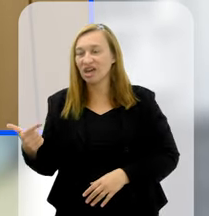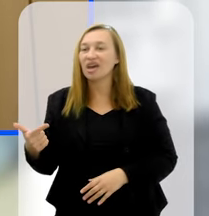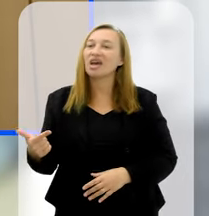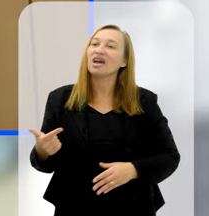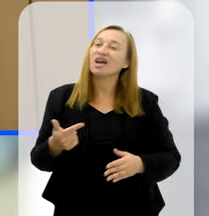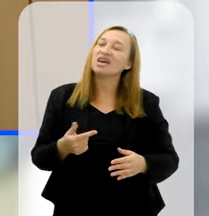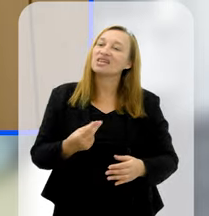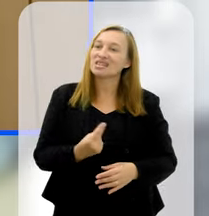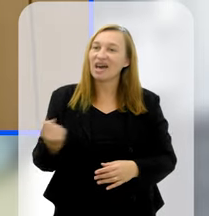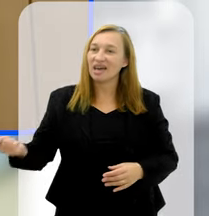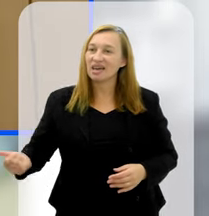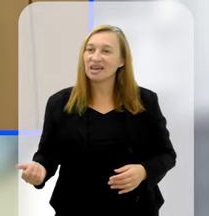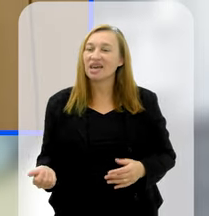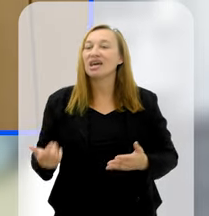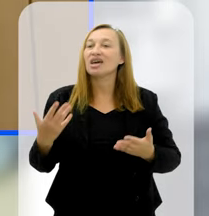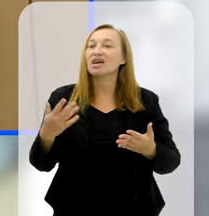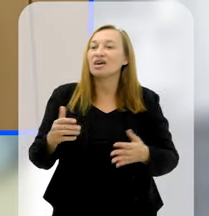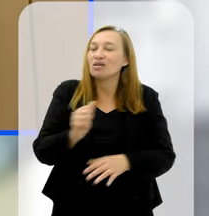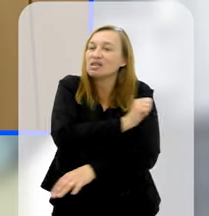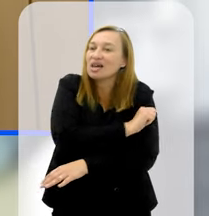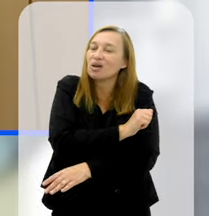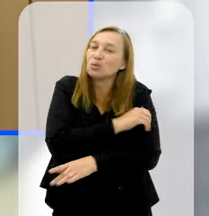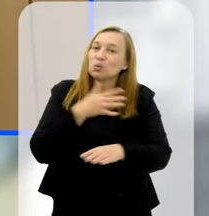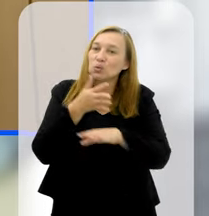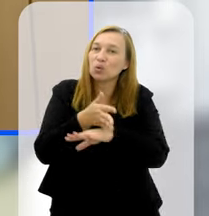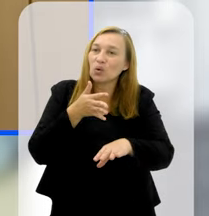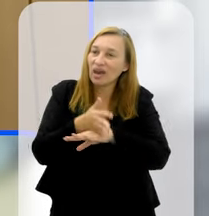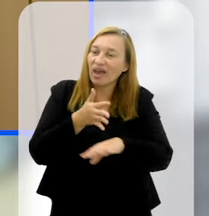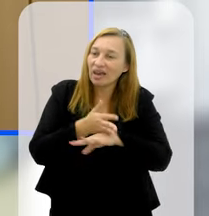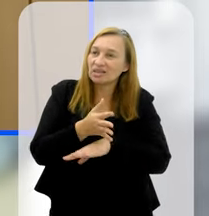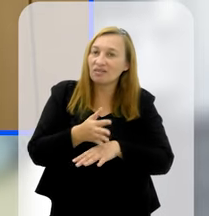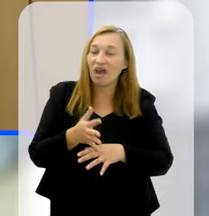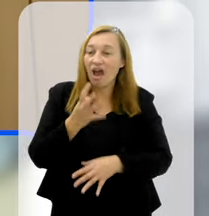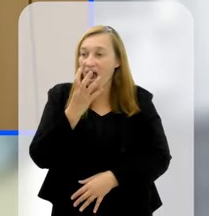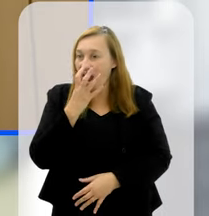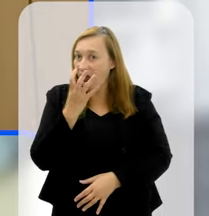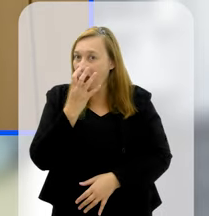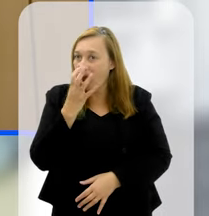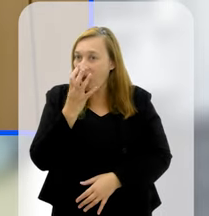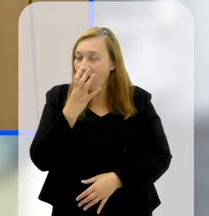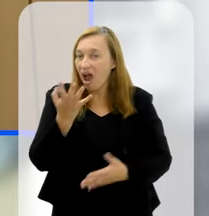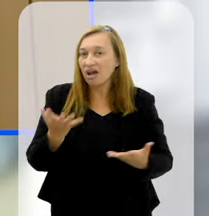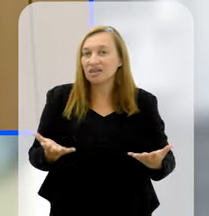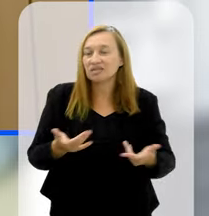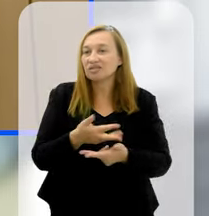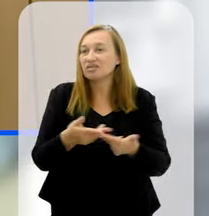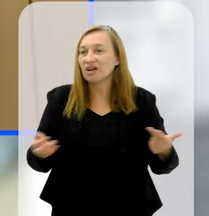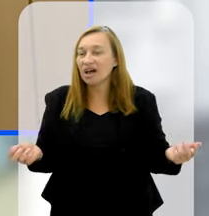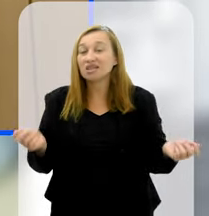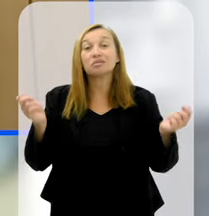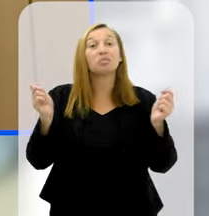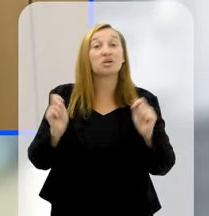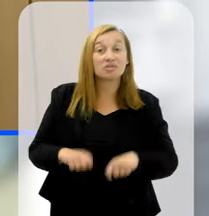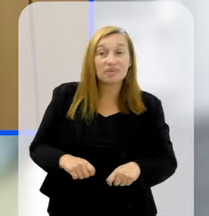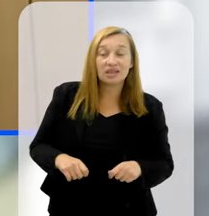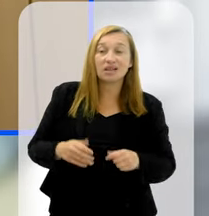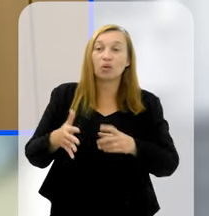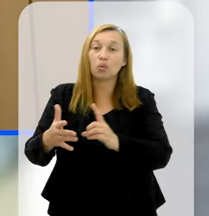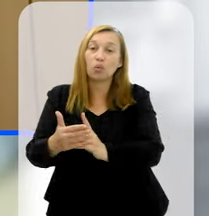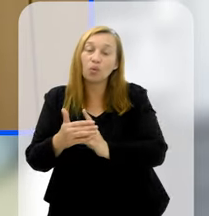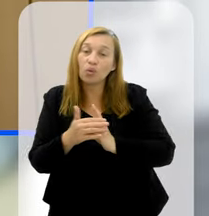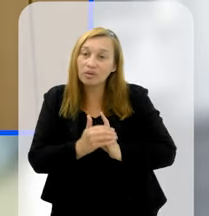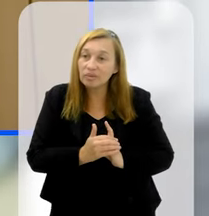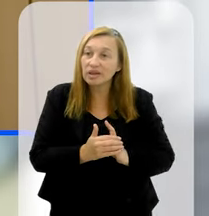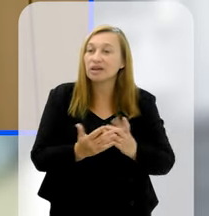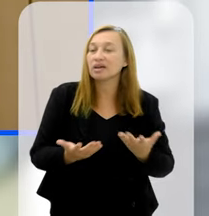e entram nesse espaço de convivência, eles ficam encantados pelas infinitas possibilidades,